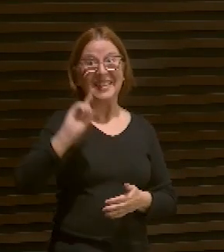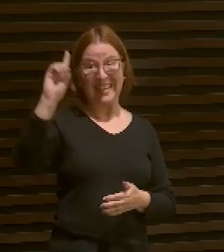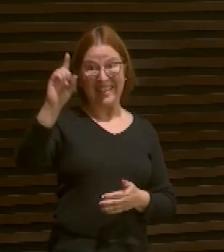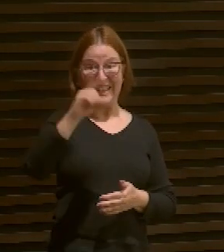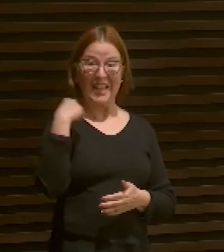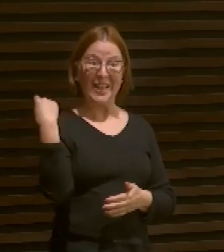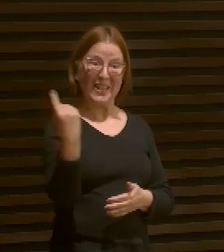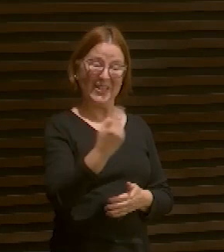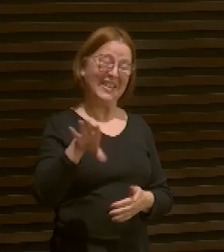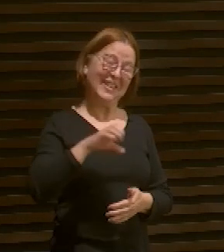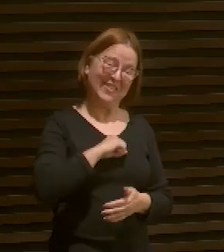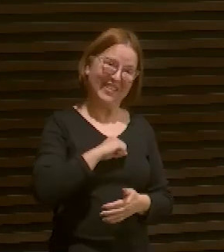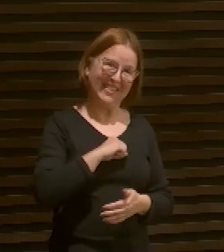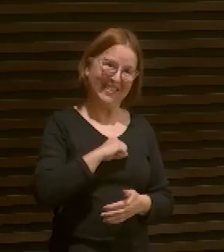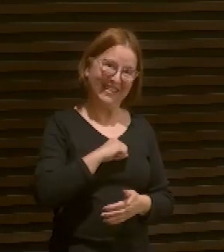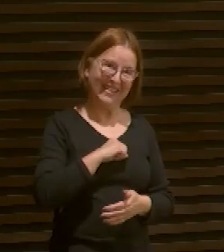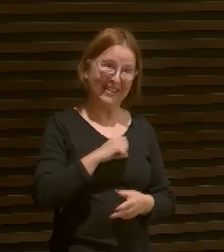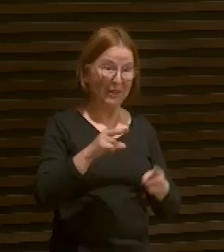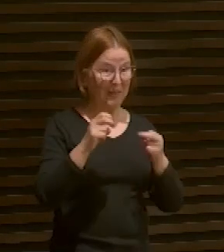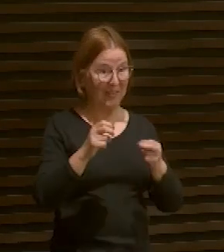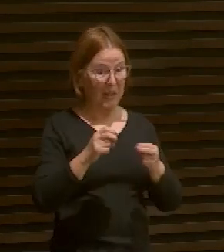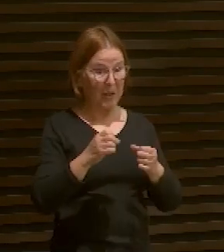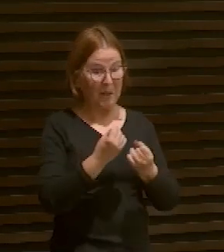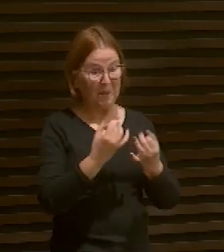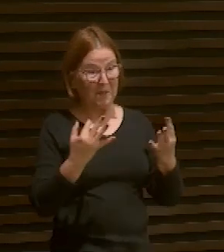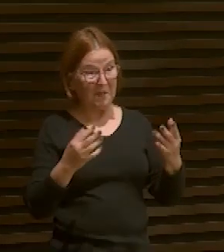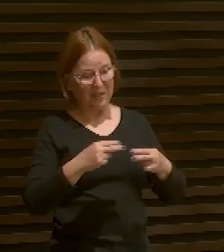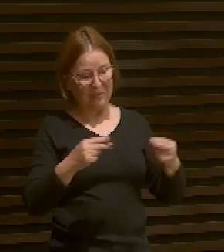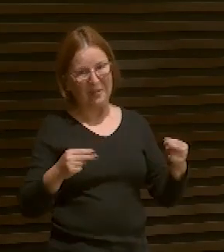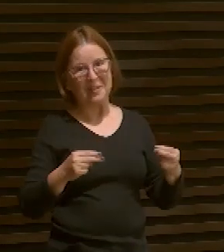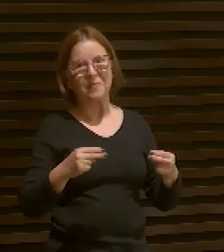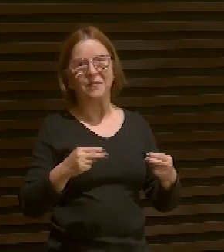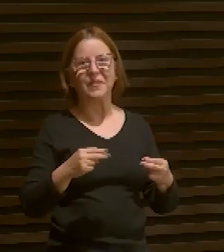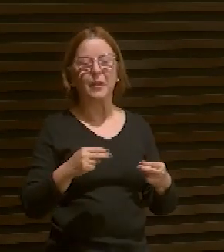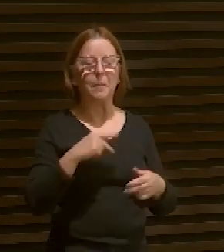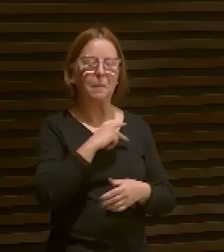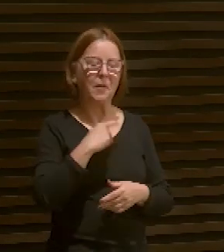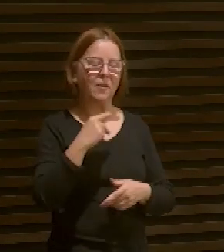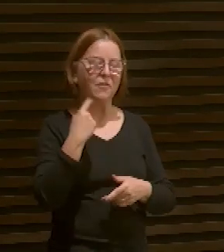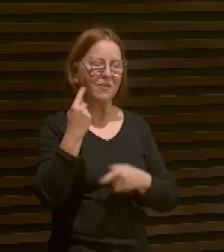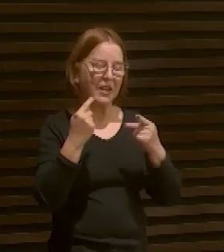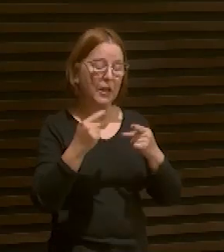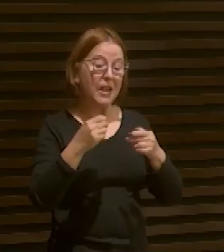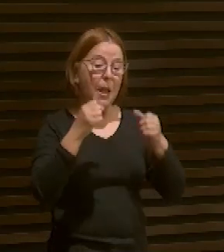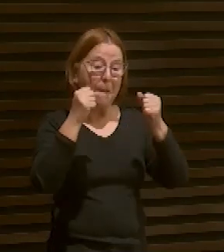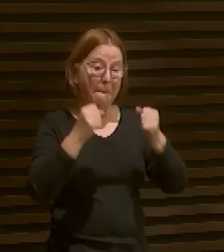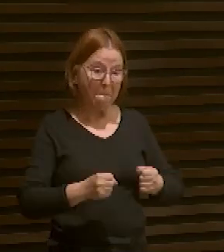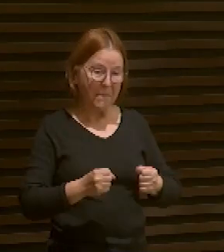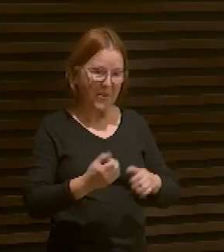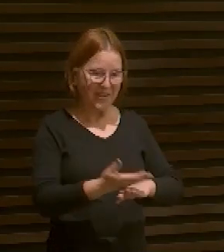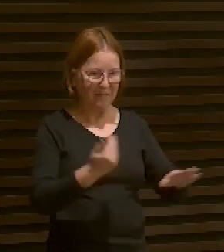amou. Olha quantas coisas Paulo está dizendo que pode nos separar do amor de Deus, mas que efetivamente